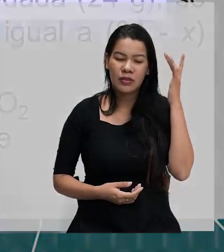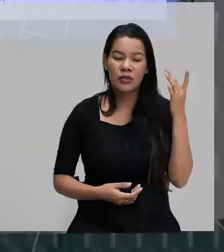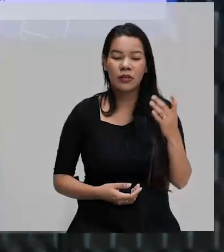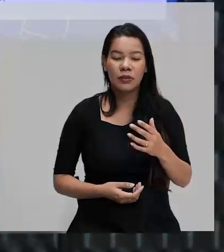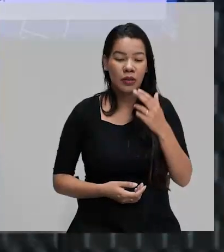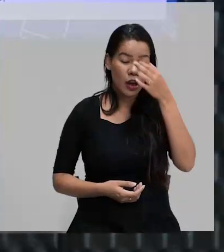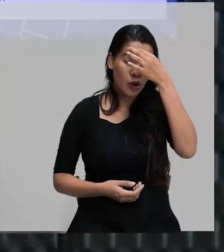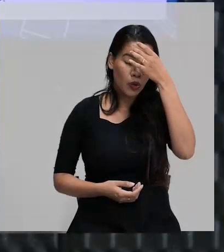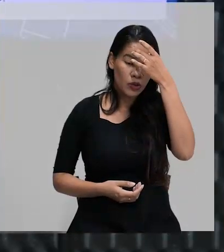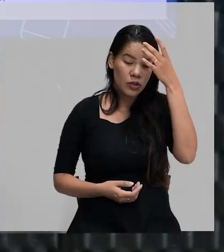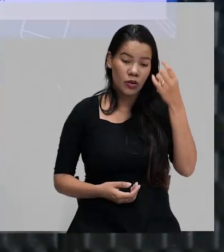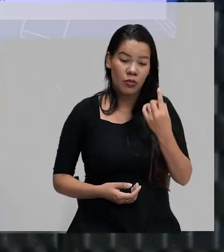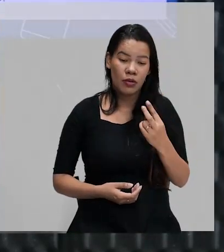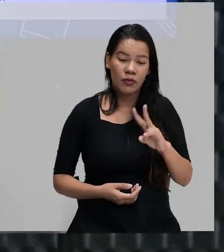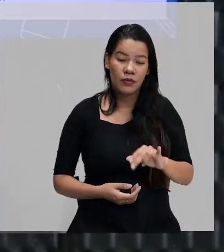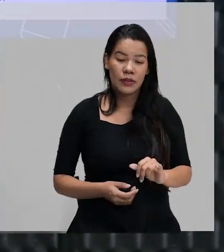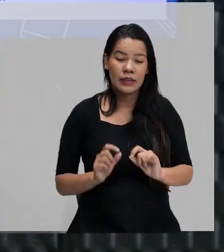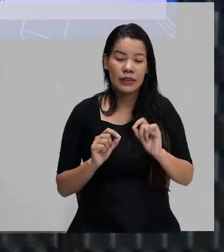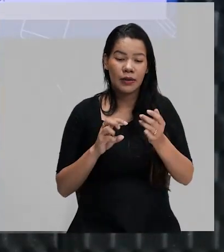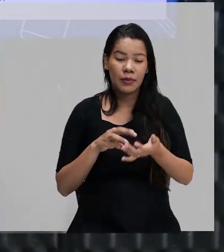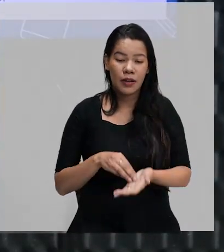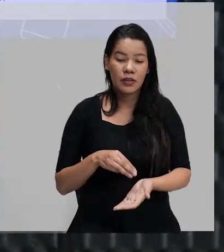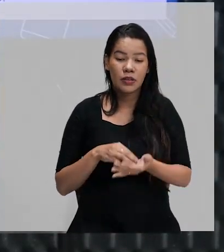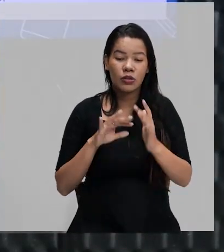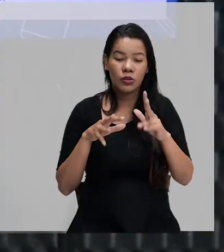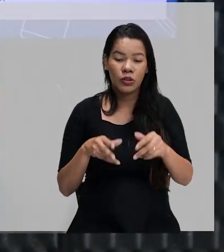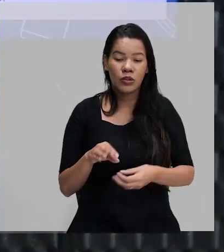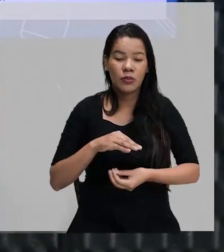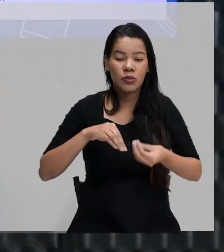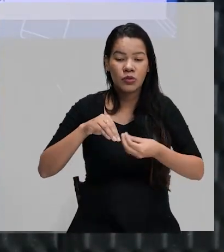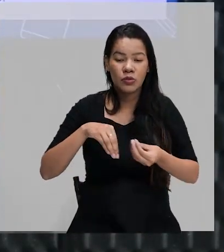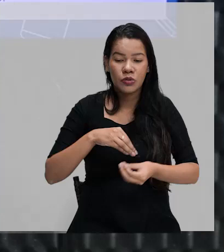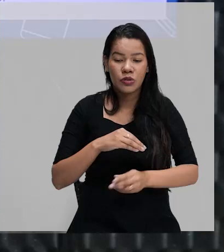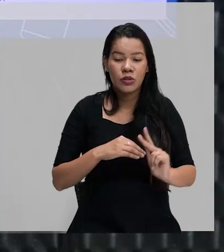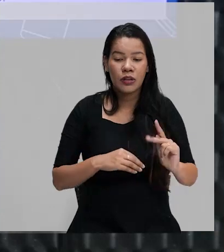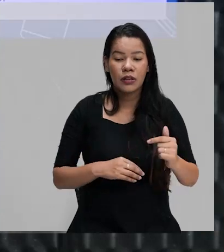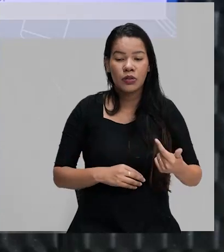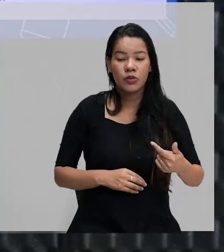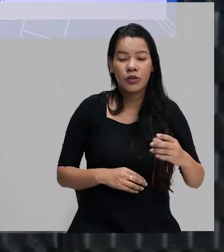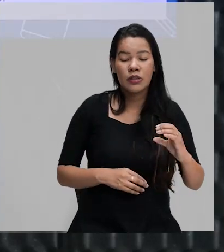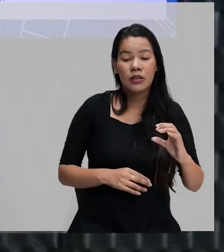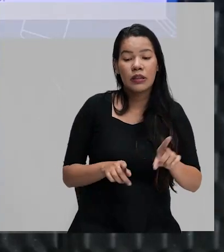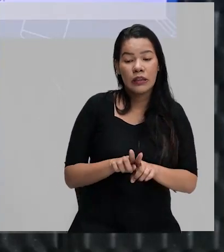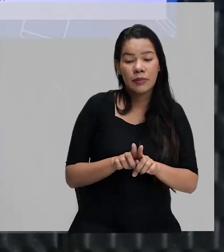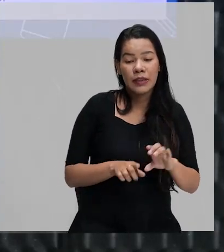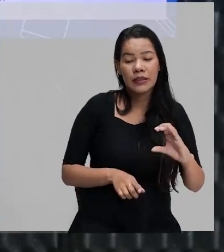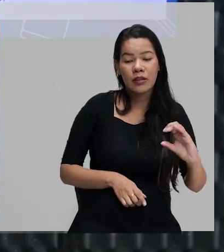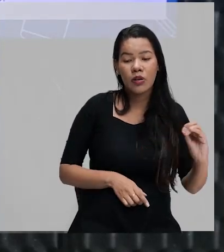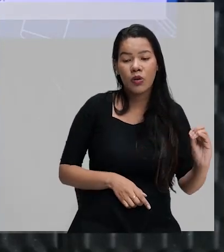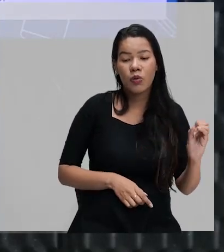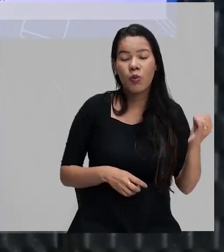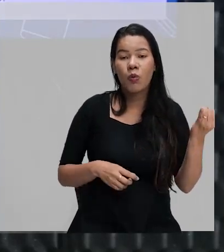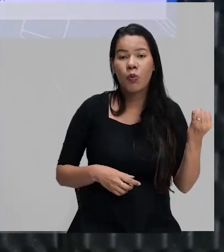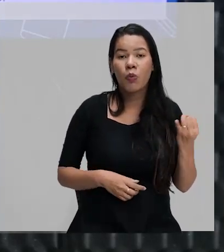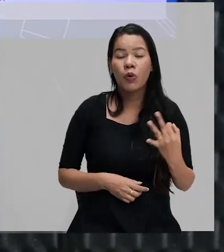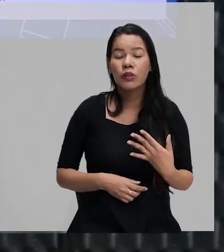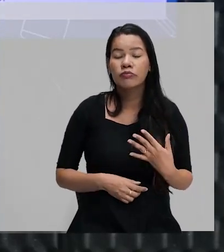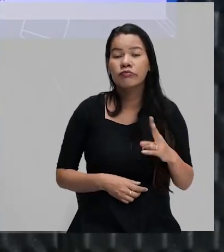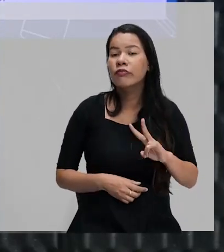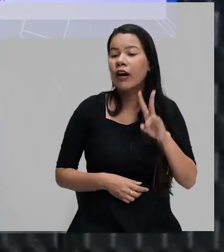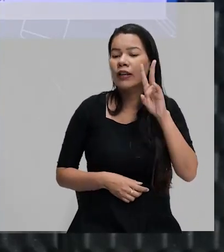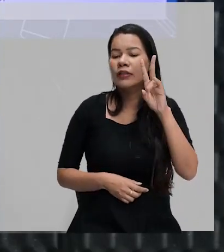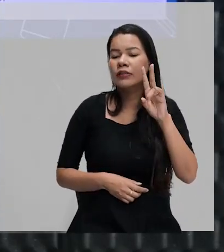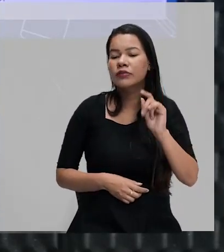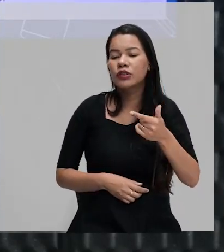uma vez que a massa total da mistura de hidrogênio e monóxido foi dada, né? Quanto vale? Vale